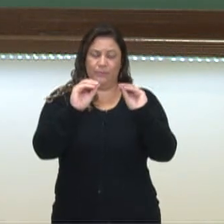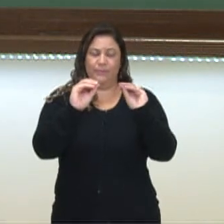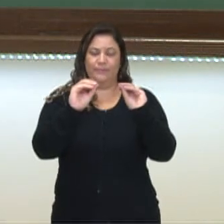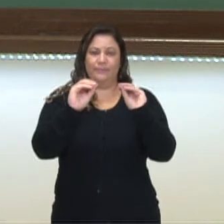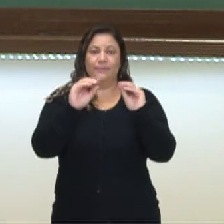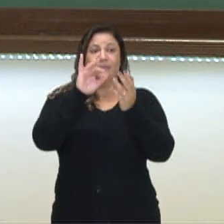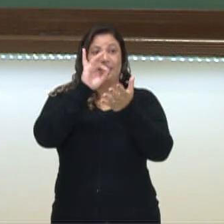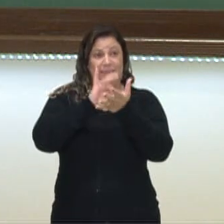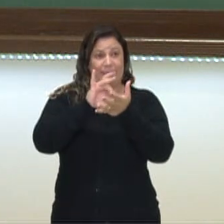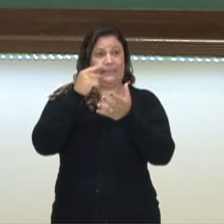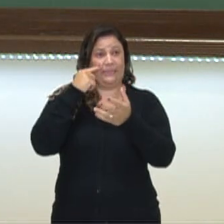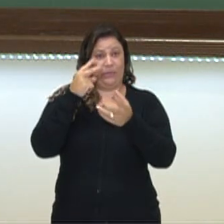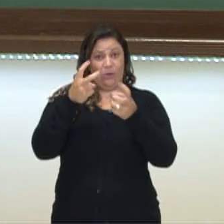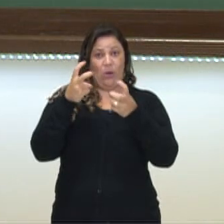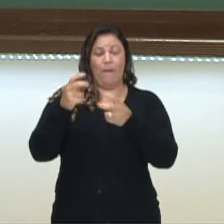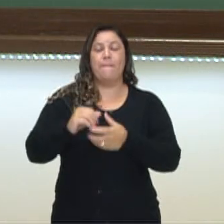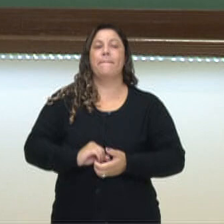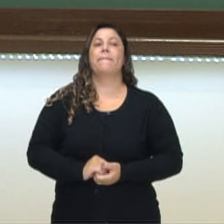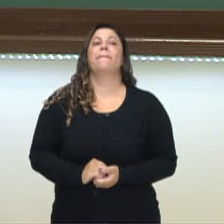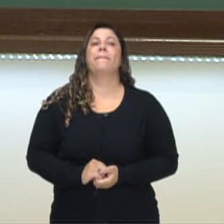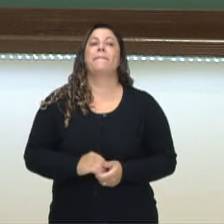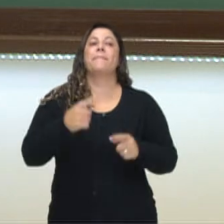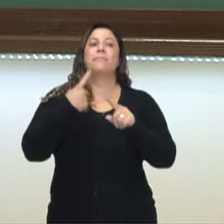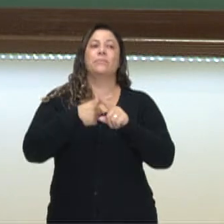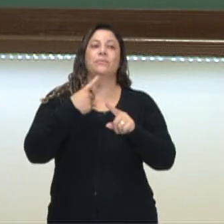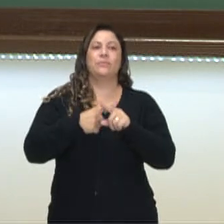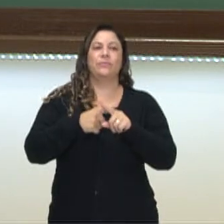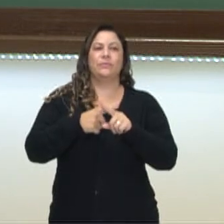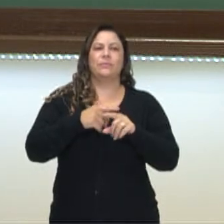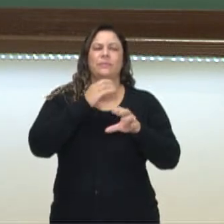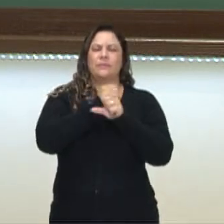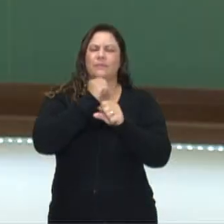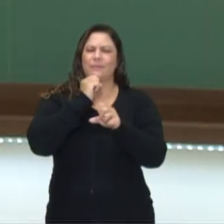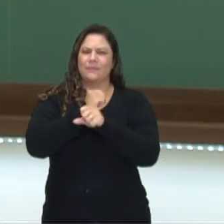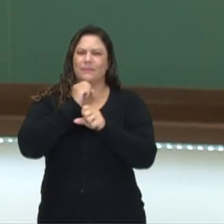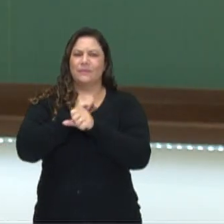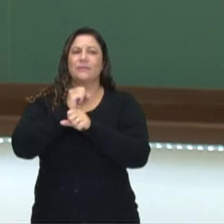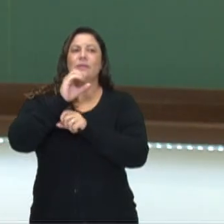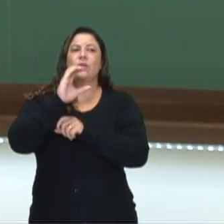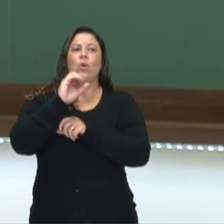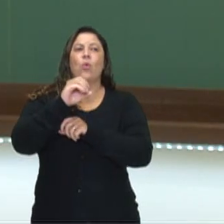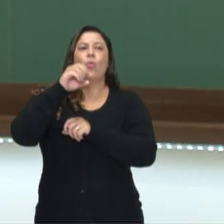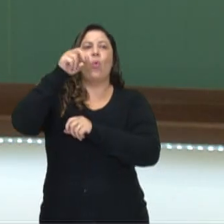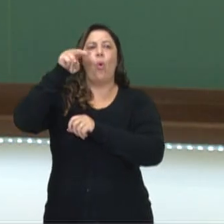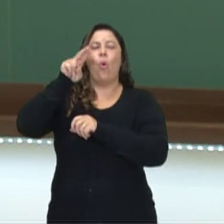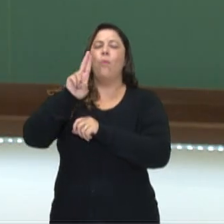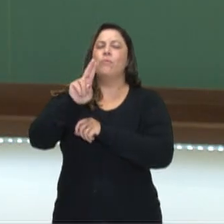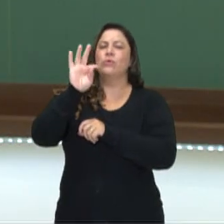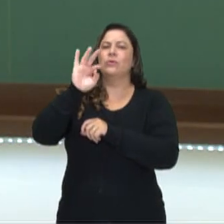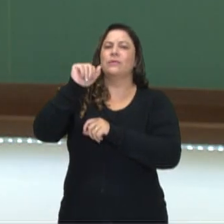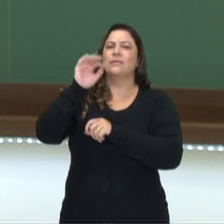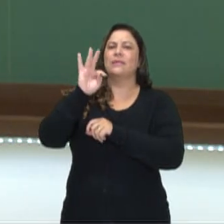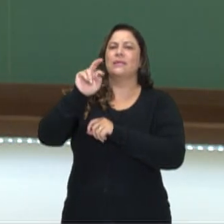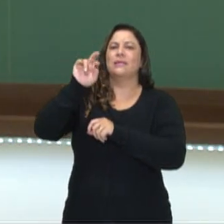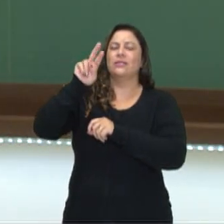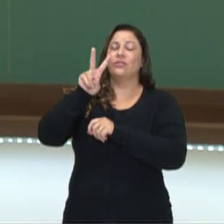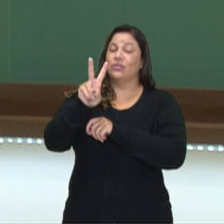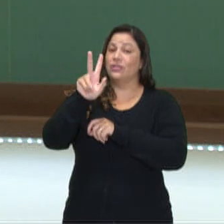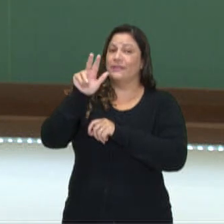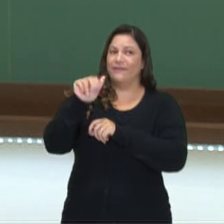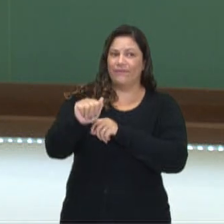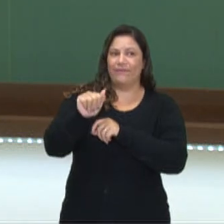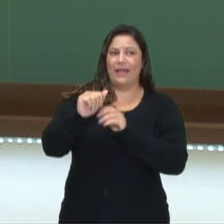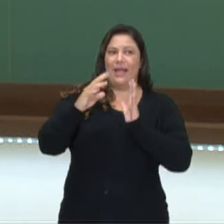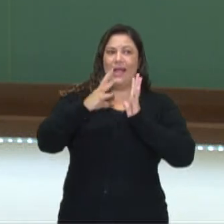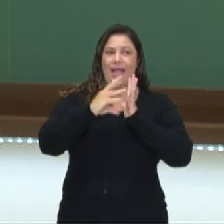seja verdadeira. Isso a gente tem por causa da propriedade comutativa, que é uma propriedade que espelha, certo? Muito